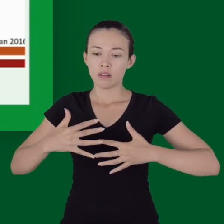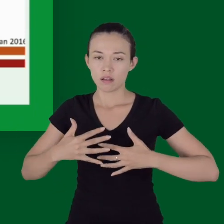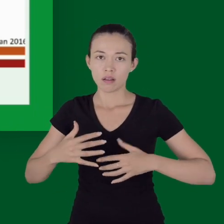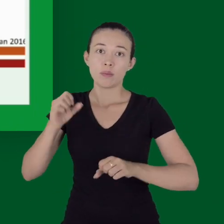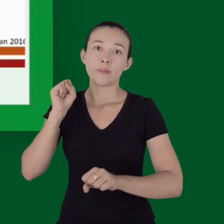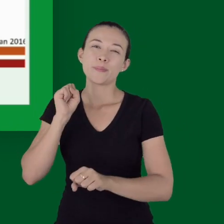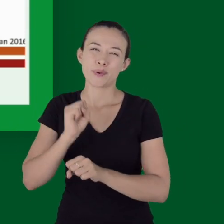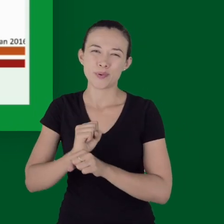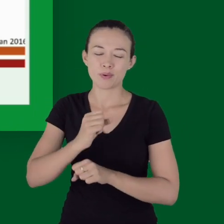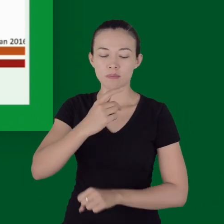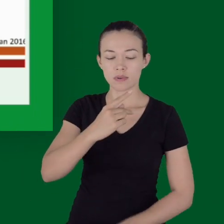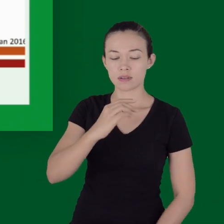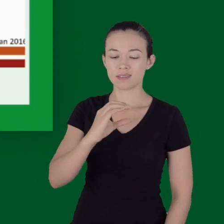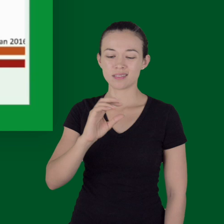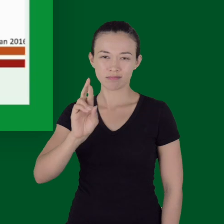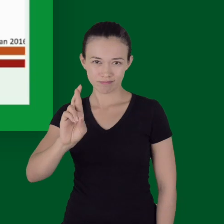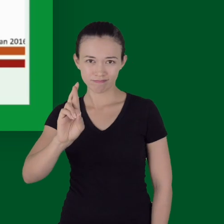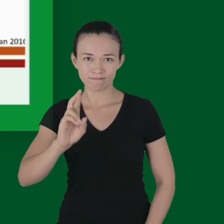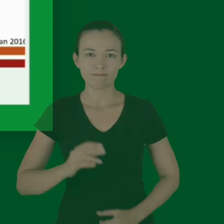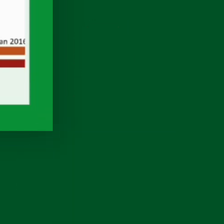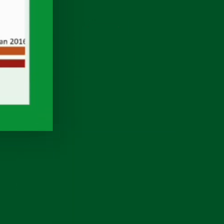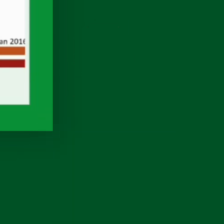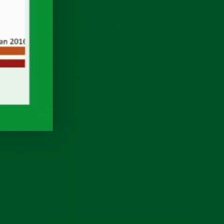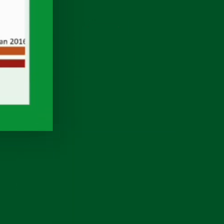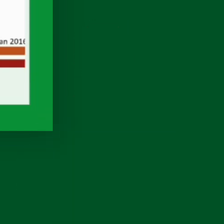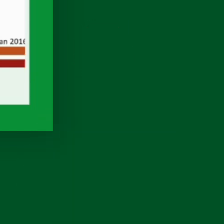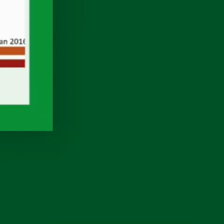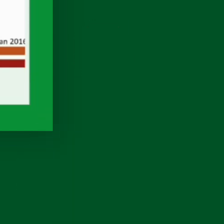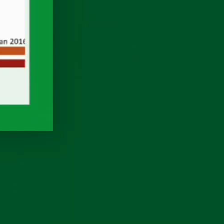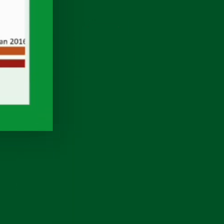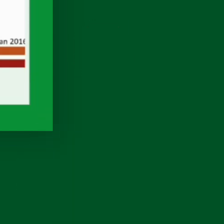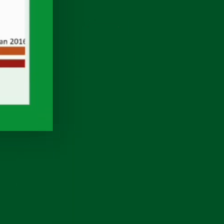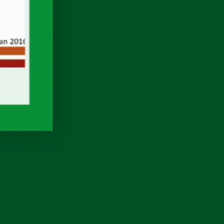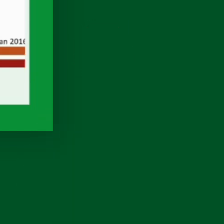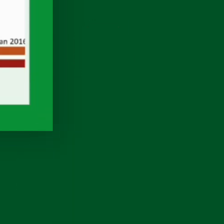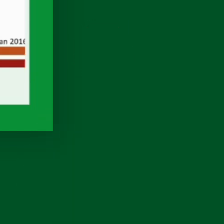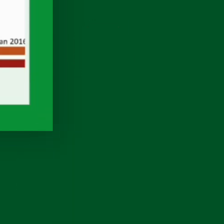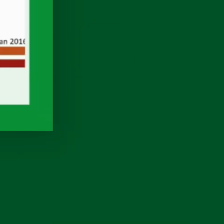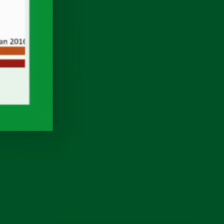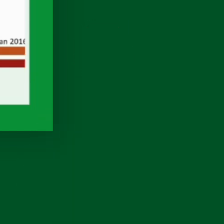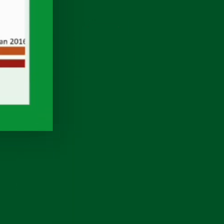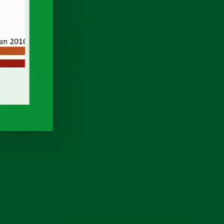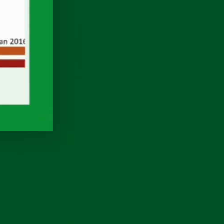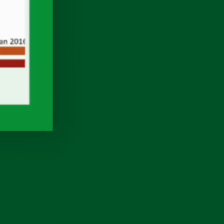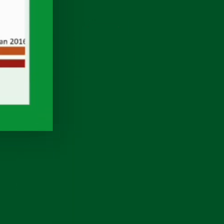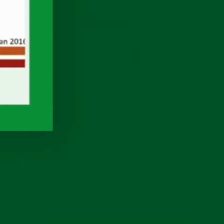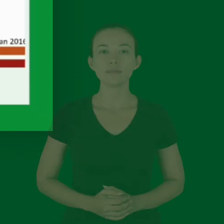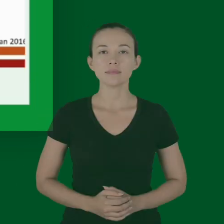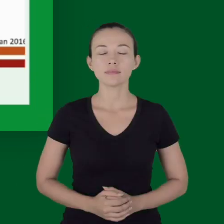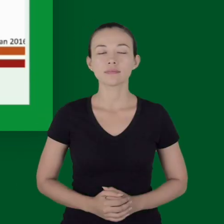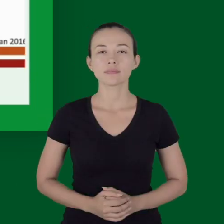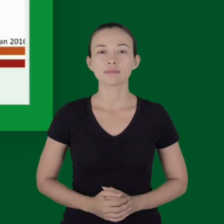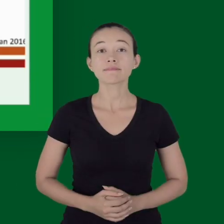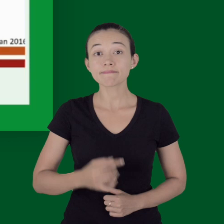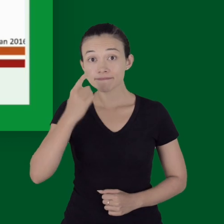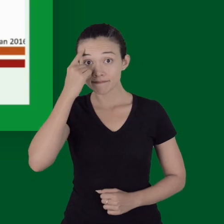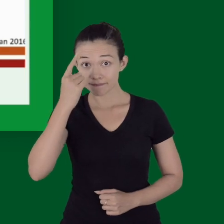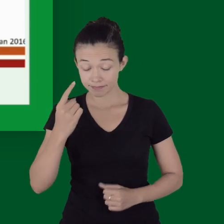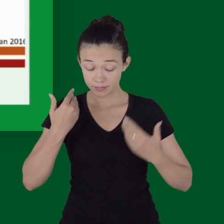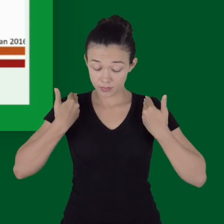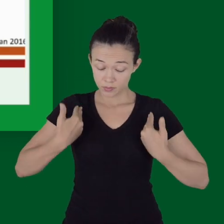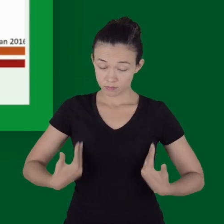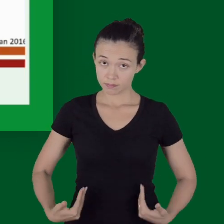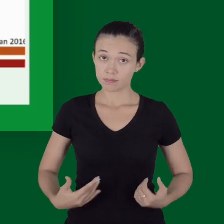pulso carotídeo, a gente vai classificar ele como grau 6, que é um paciente que está em PCR. Lembrando que em todos